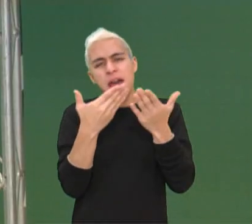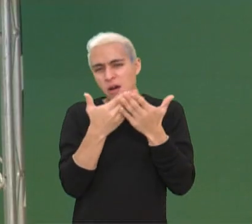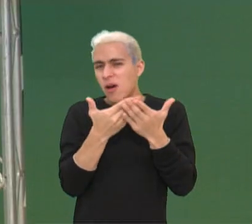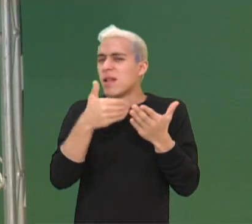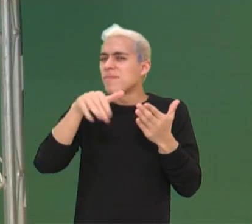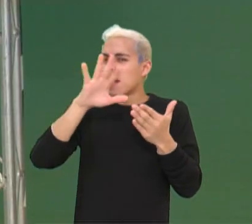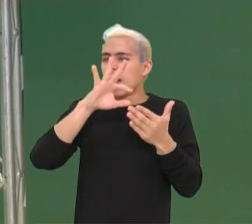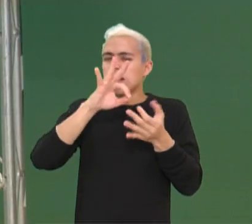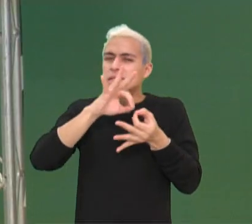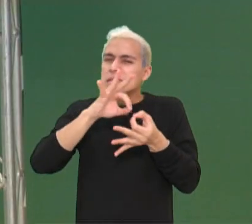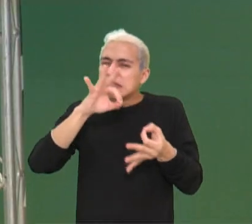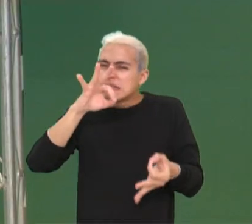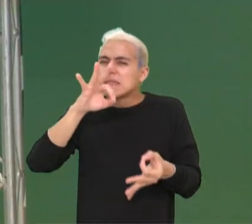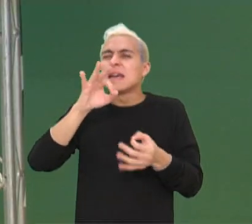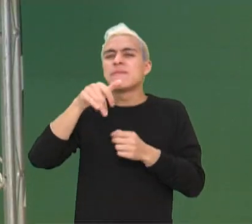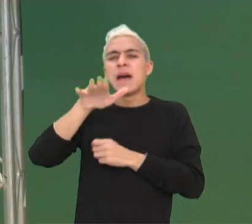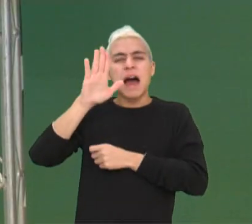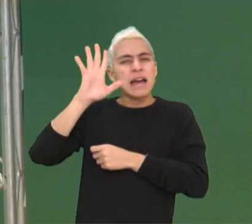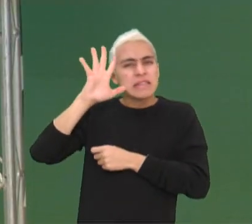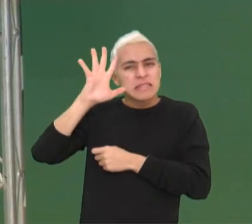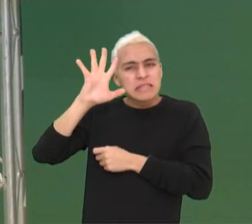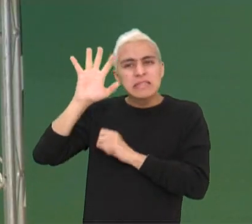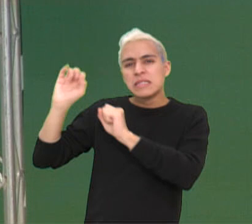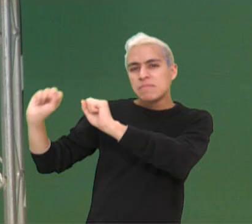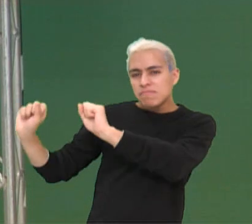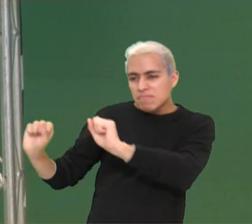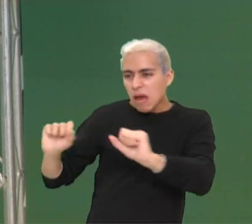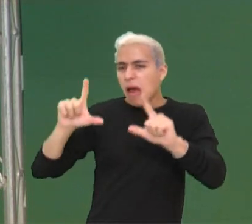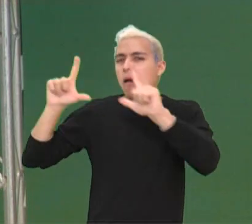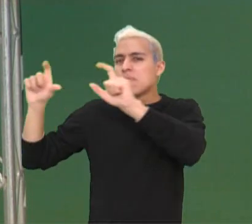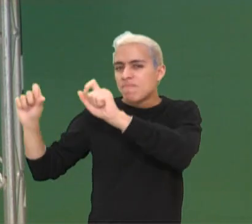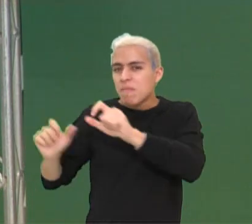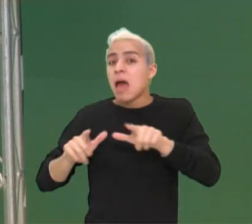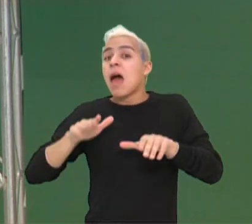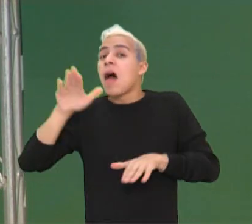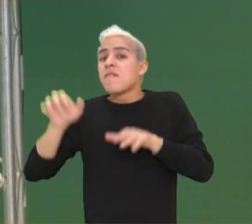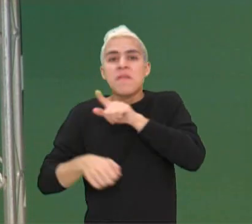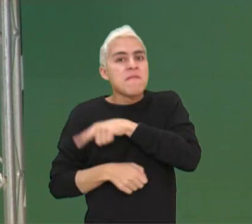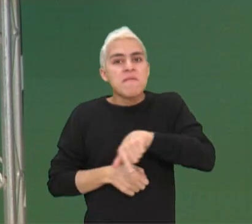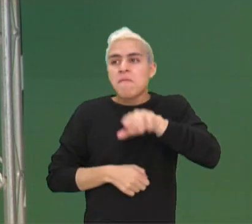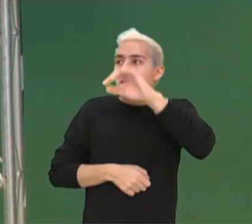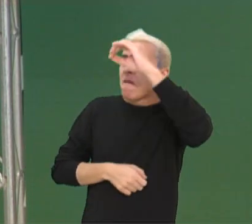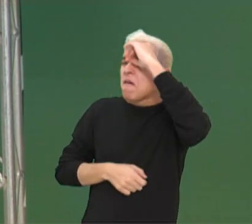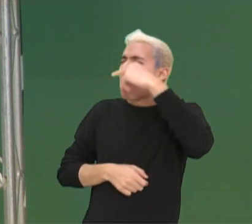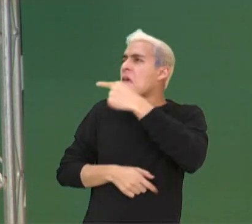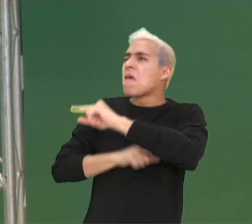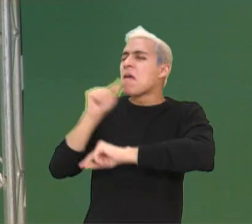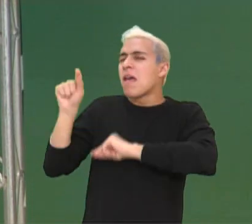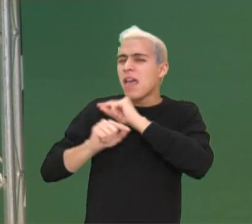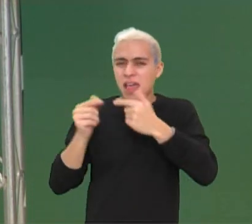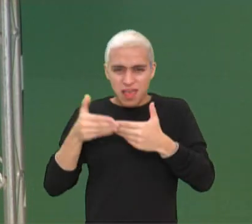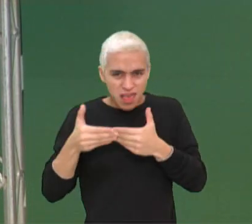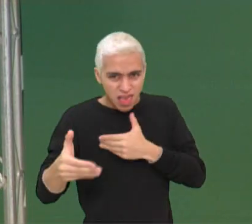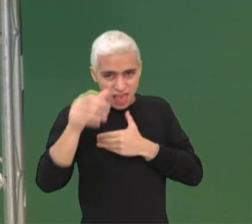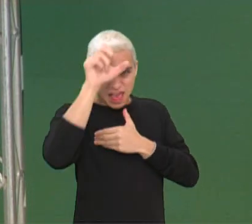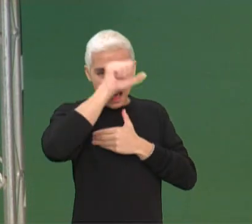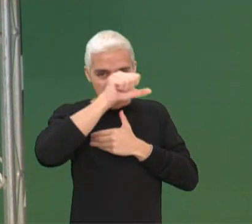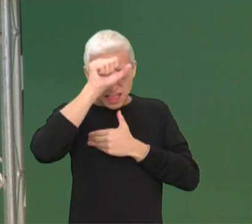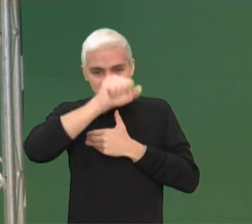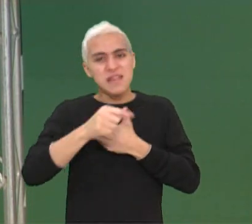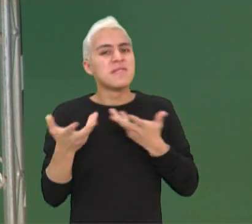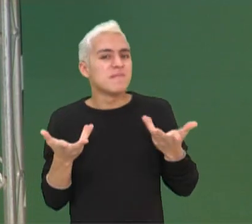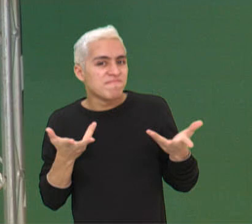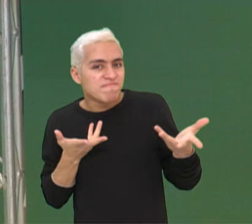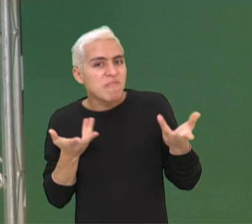pouquinho, vai ter bastante imagem, vamos conhecer bastante jogos que às vezes acho que vocês nem viram esse tipo de jogos aí. Vamos estar